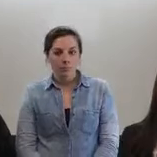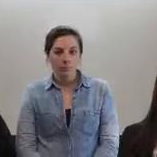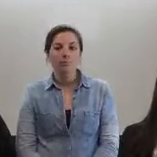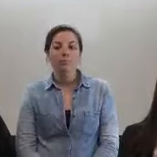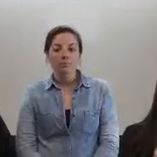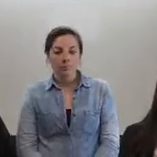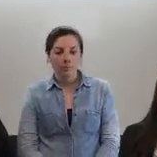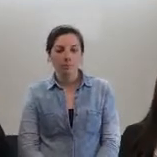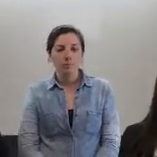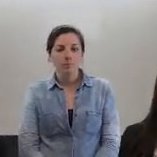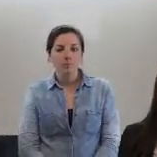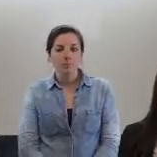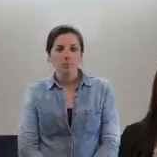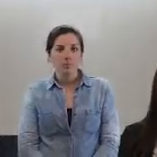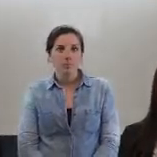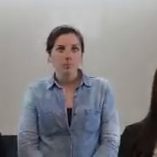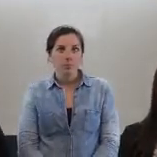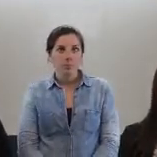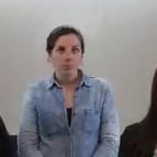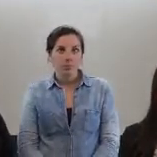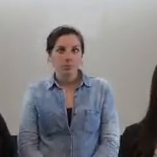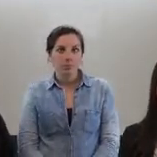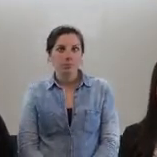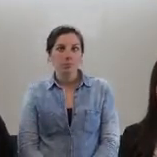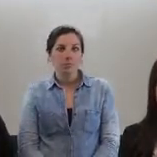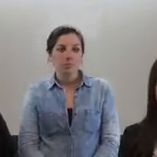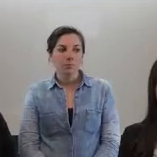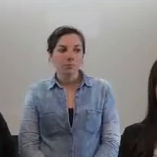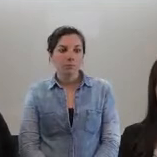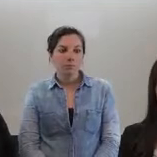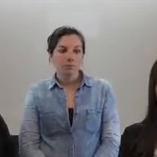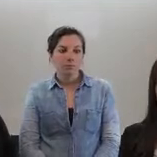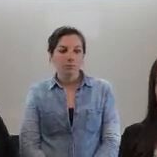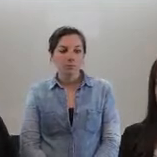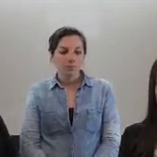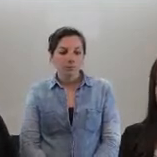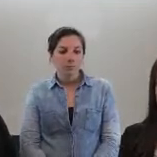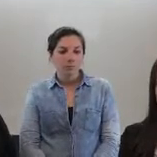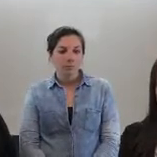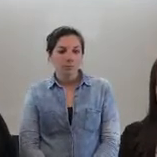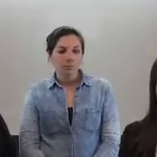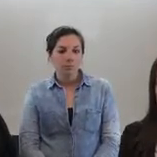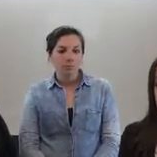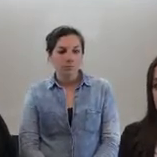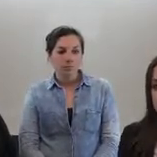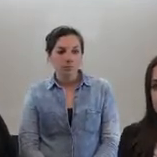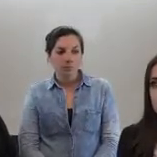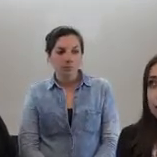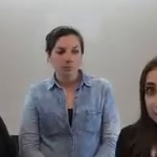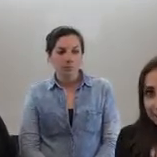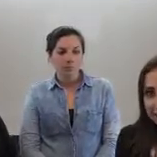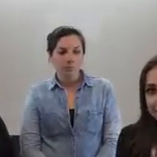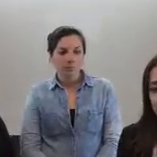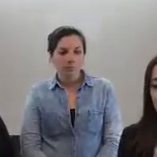vocês têm acesso lá pelo Pérgamo, entrando lá na minha UNO, lá no lado esquerdo da